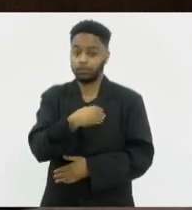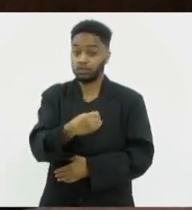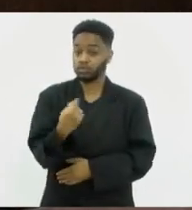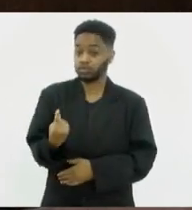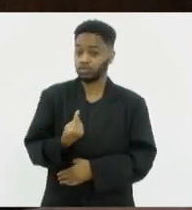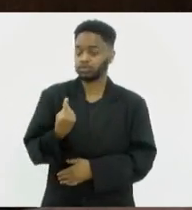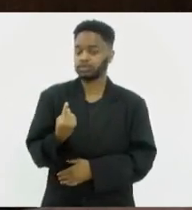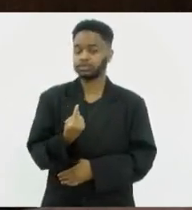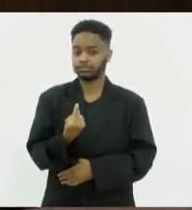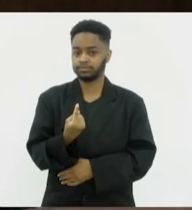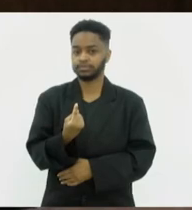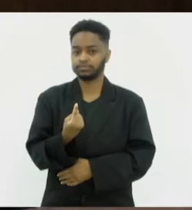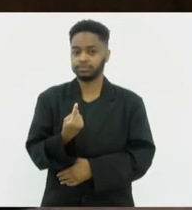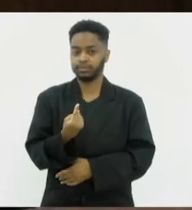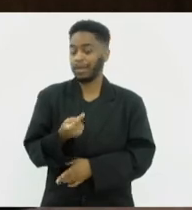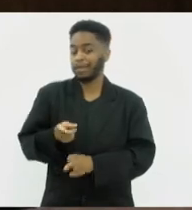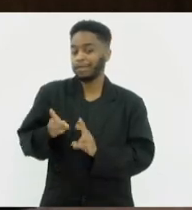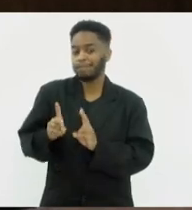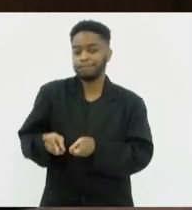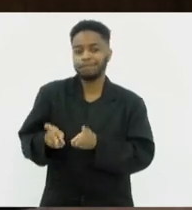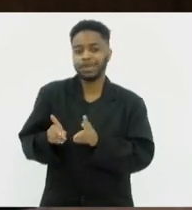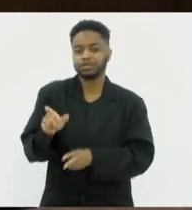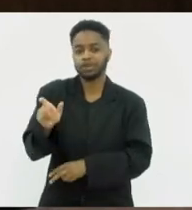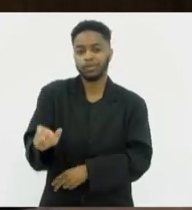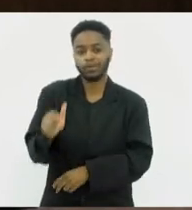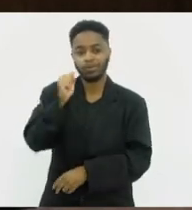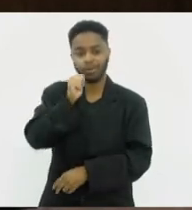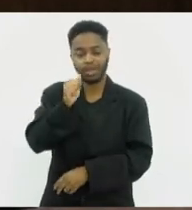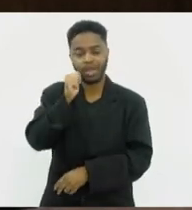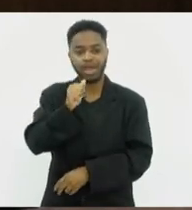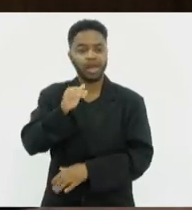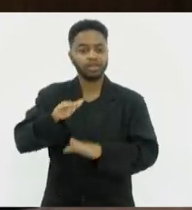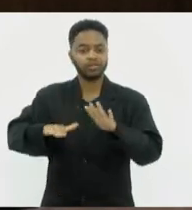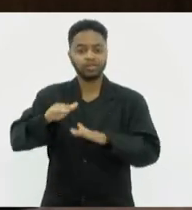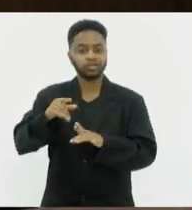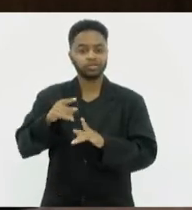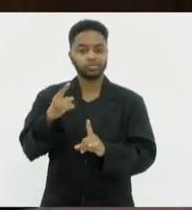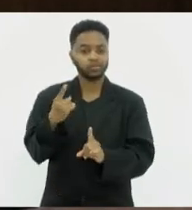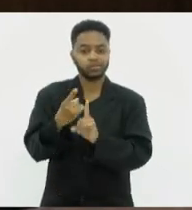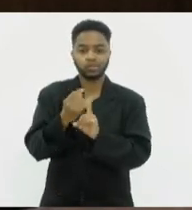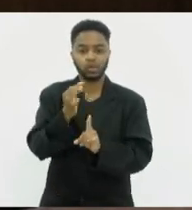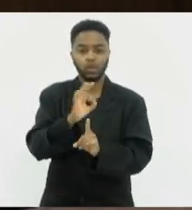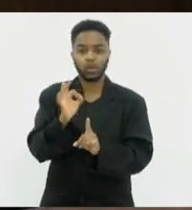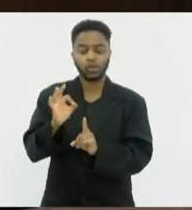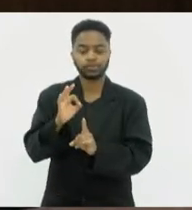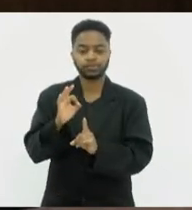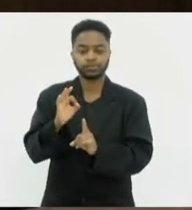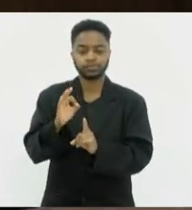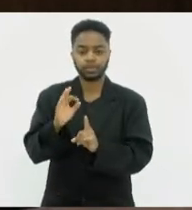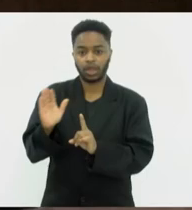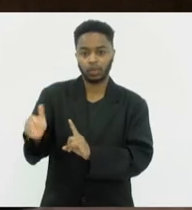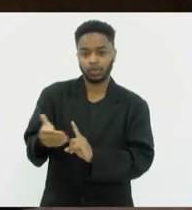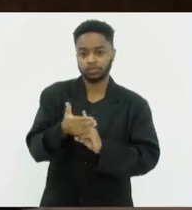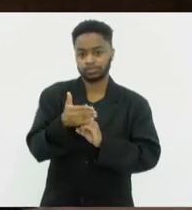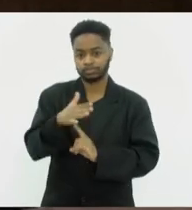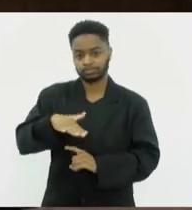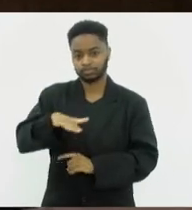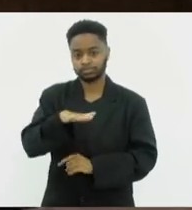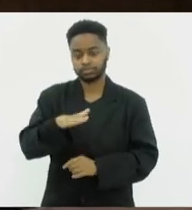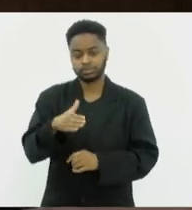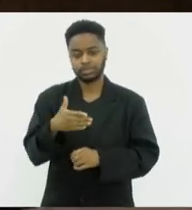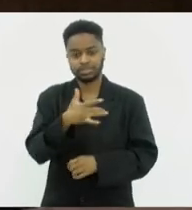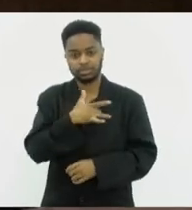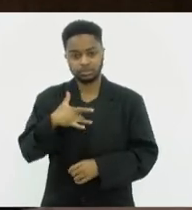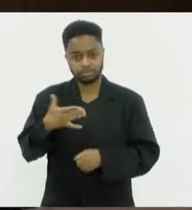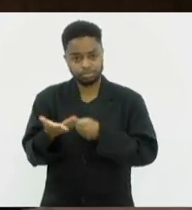sozinha. Essas mesmas mulheres que às vezes não encontram acolhimento na atenção básica da saúde, que não têm programa